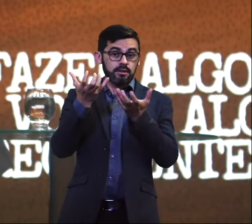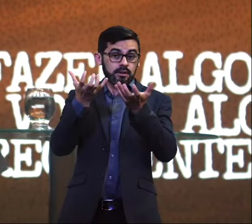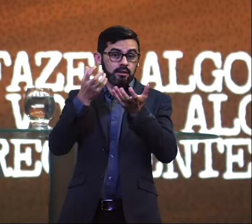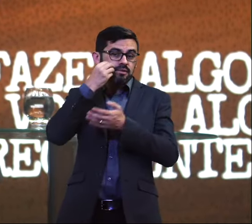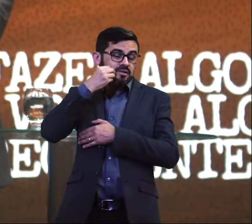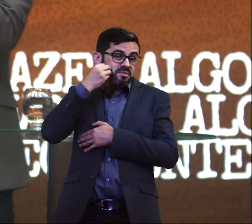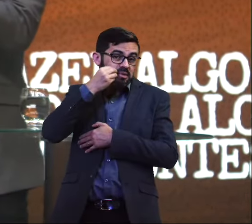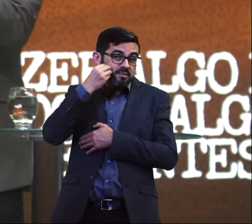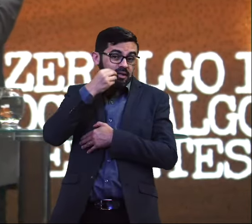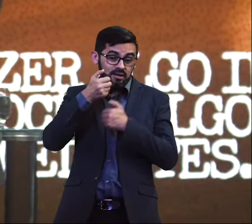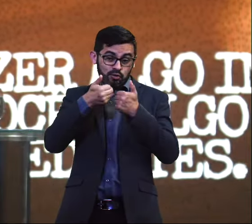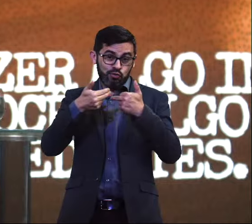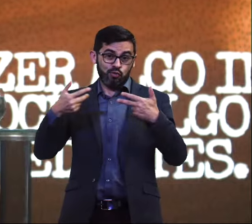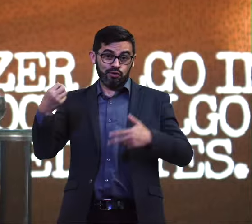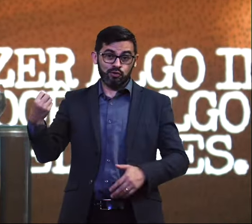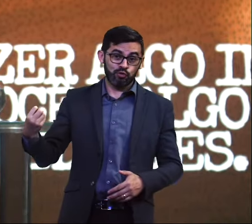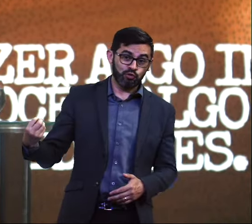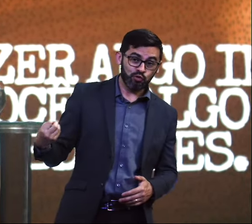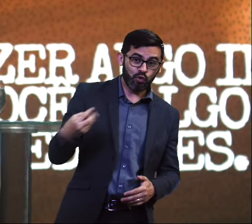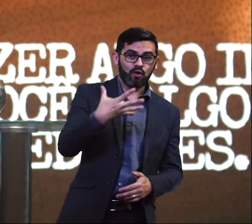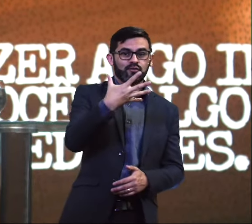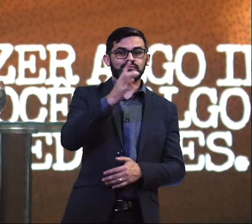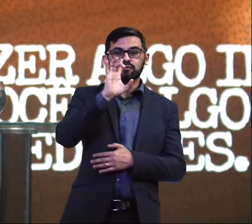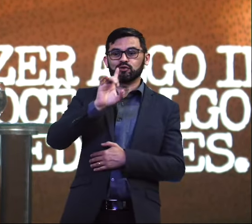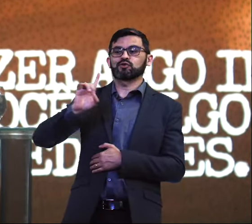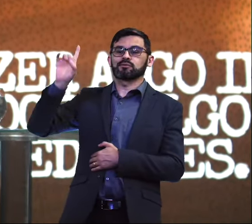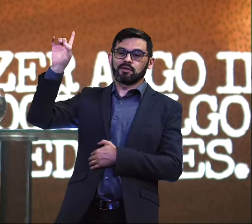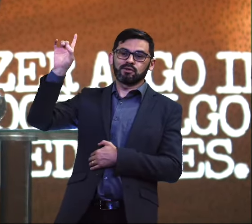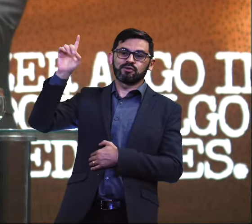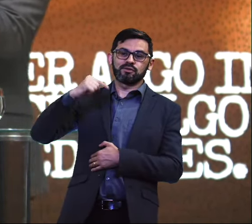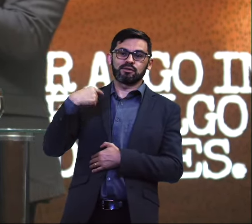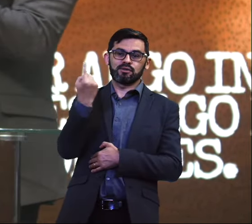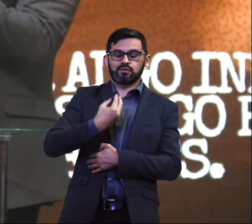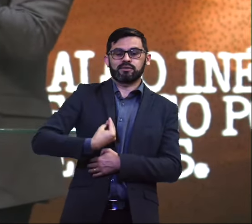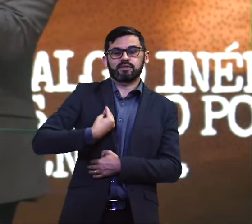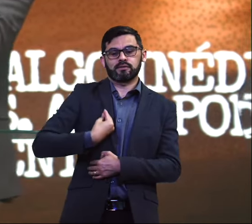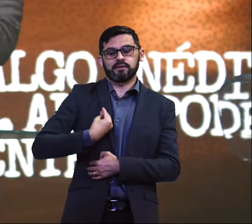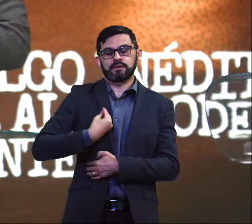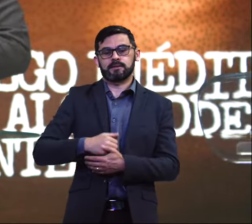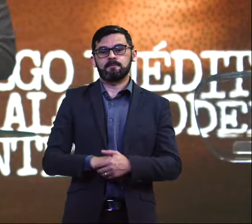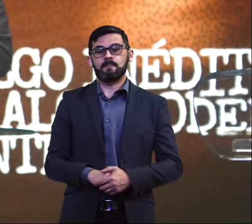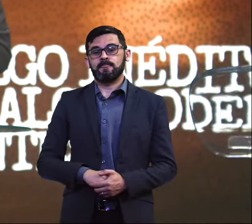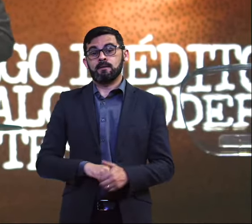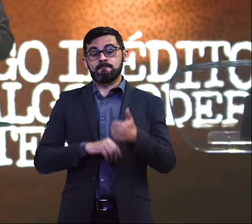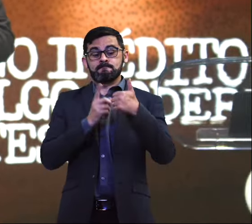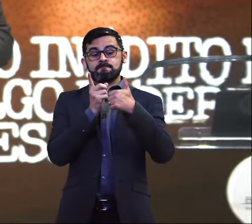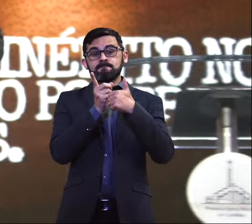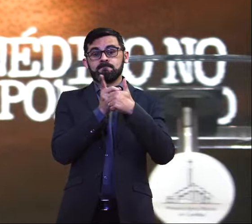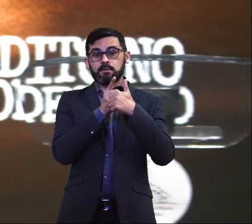algo inédito de Deus, um mover sem precedentes entre nós. O primeiro,